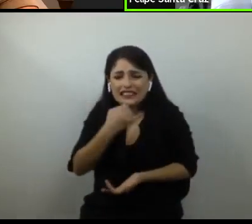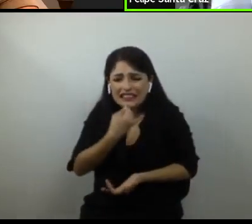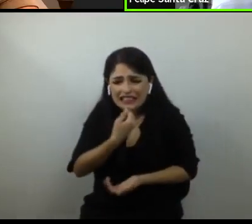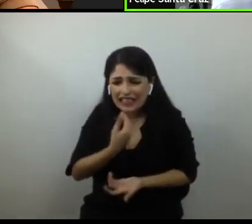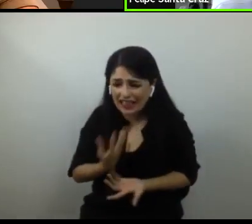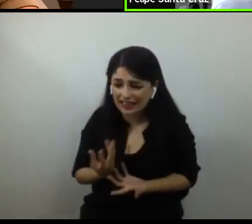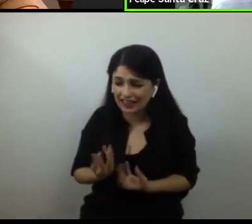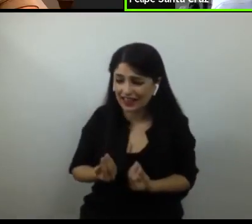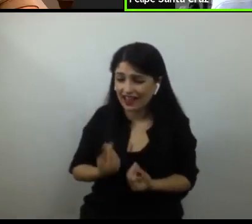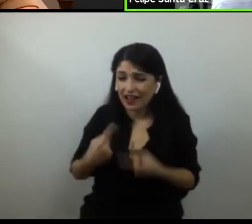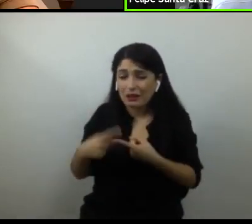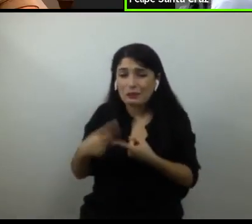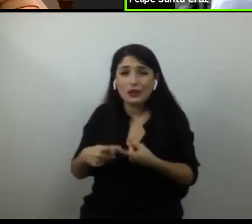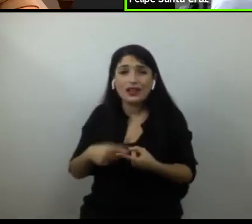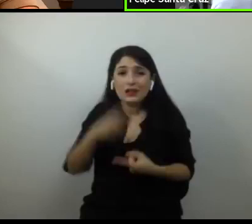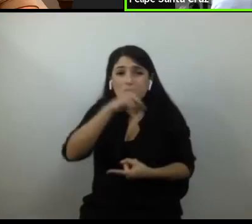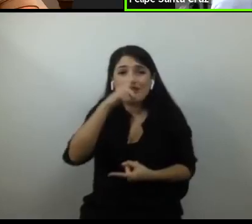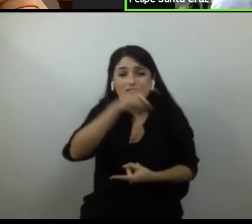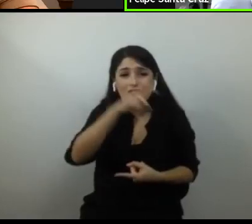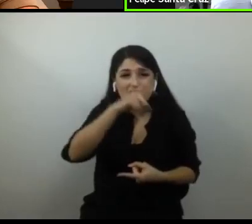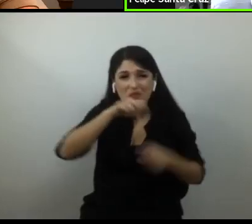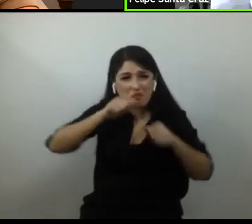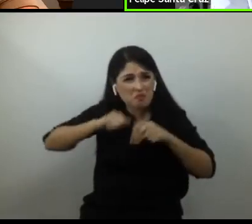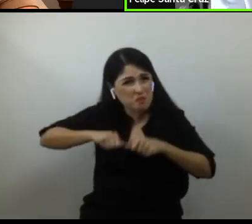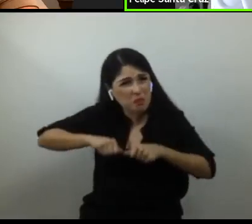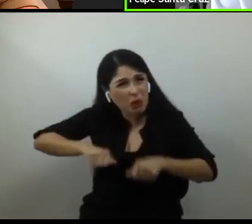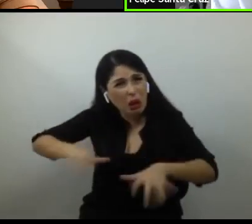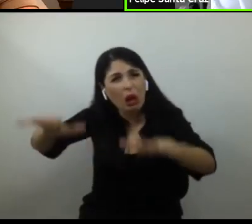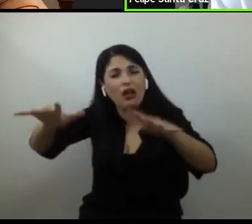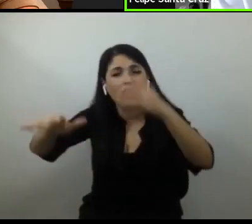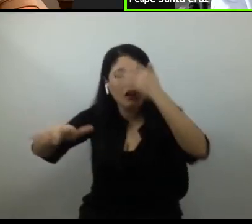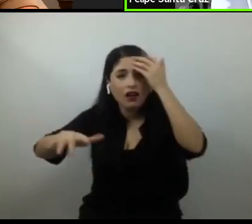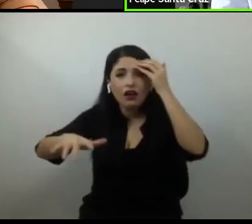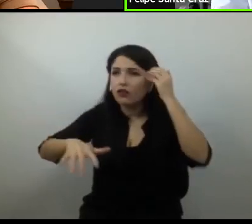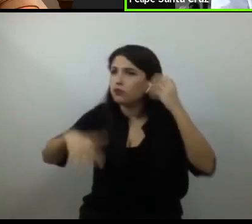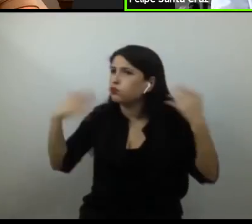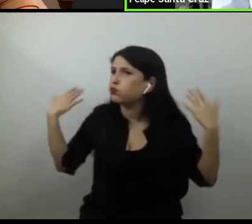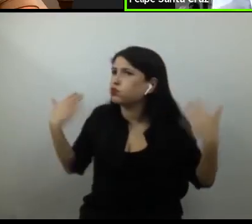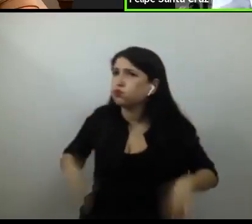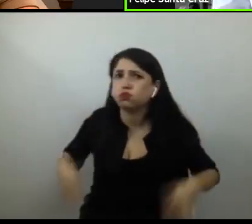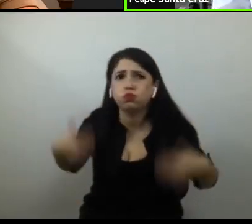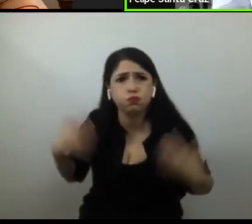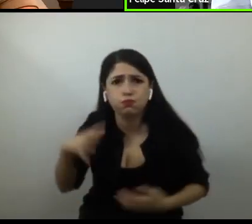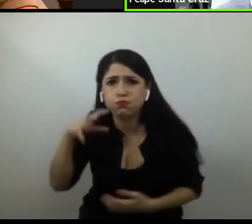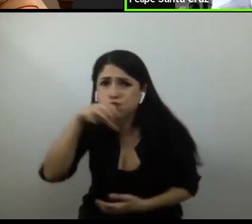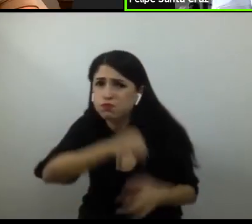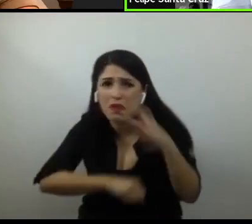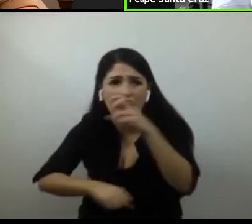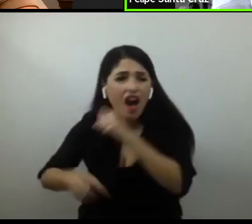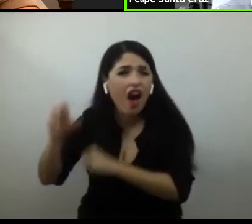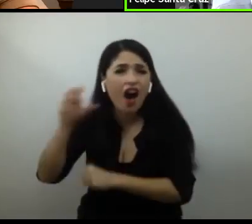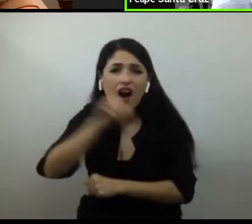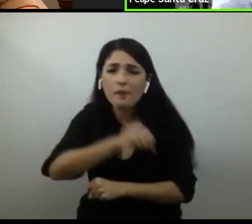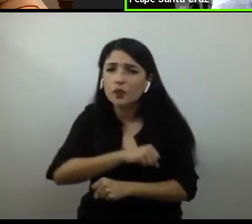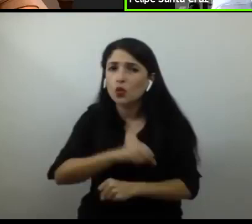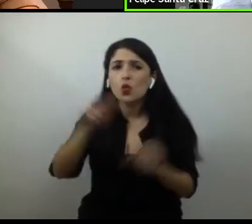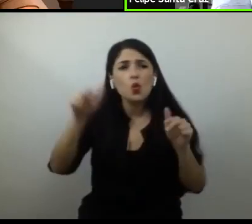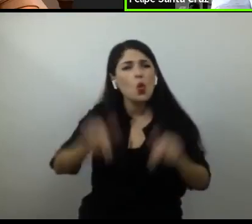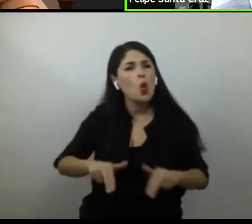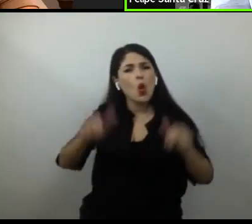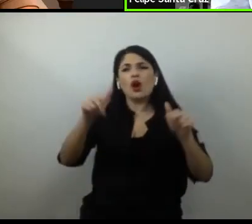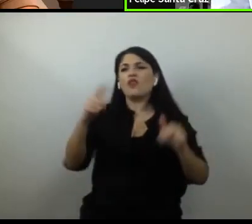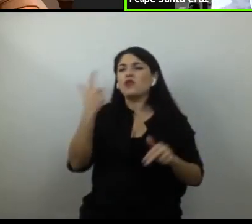a mentira se espalha com uma velocidade que você nunca será capaz de alcançar aquelas